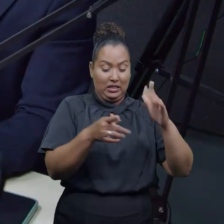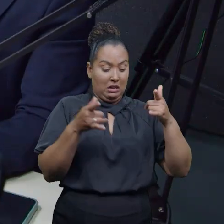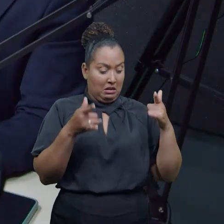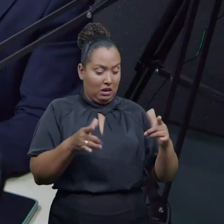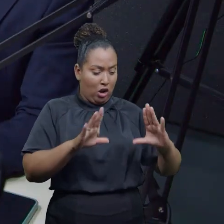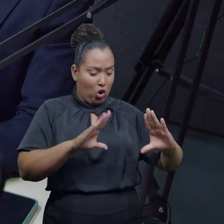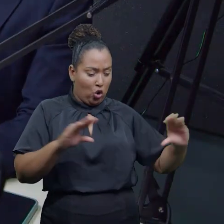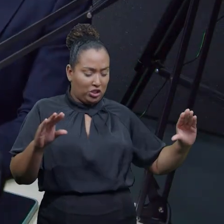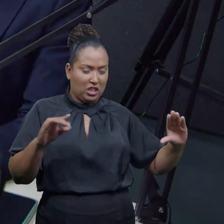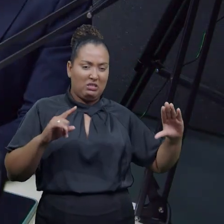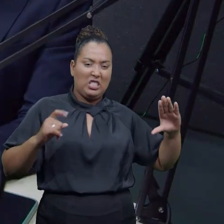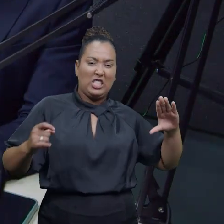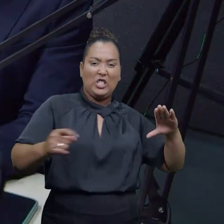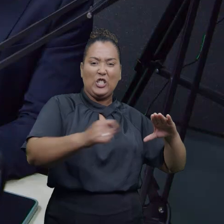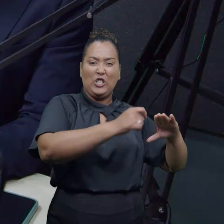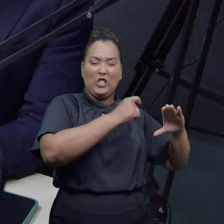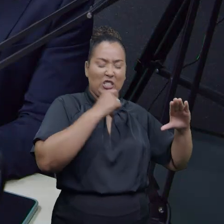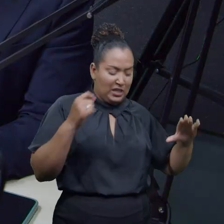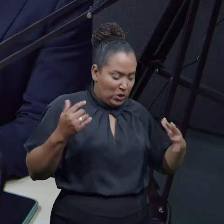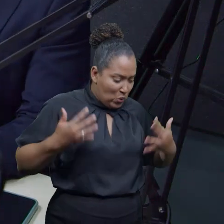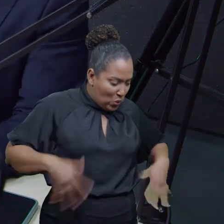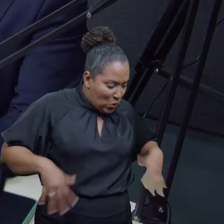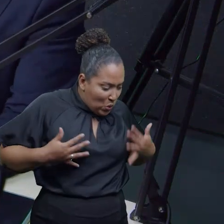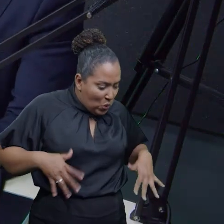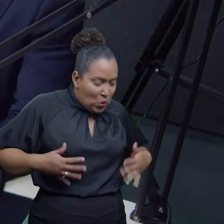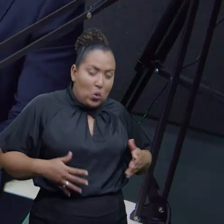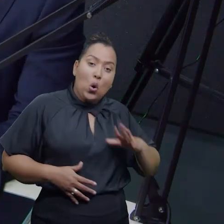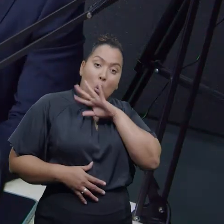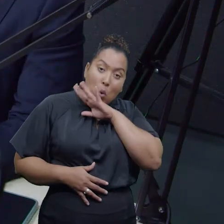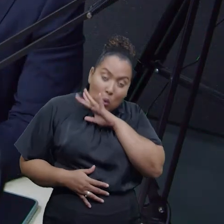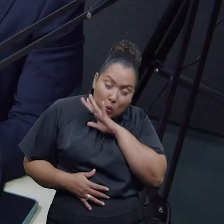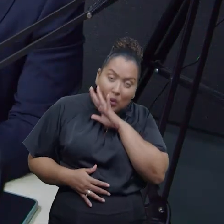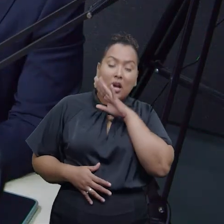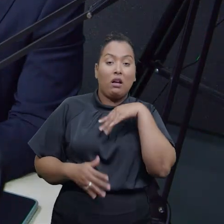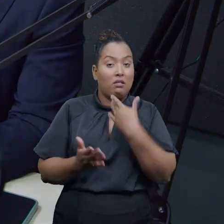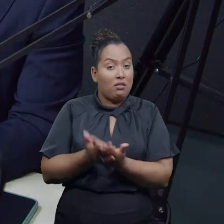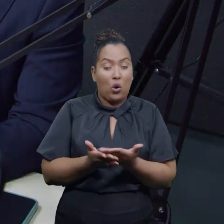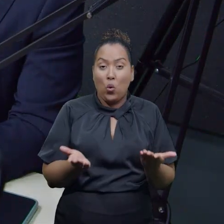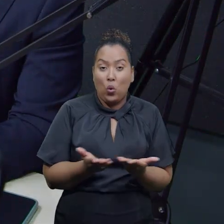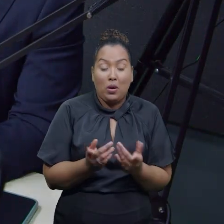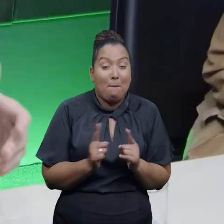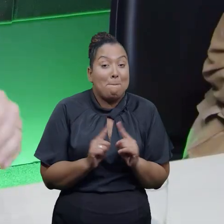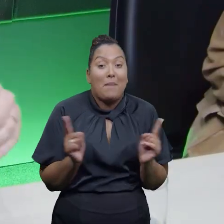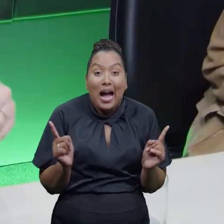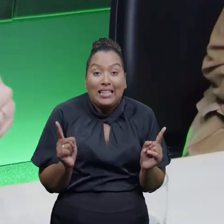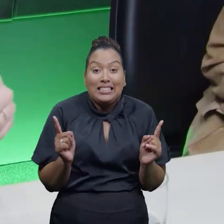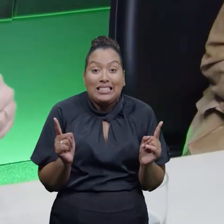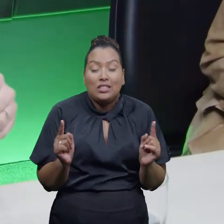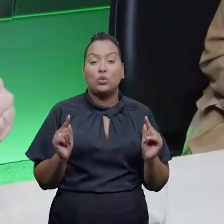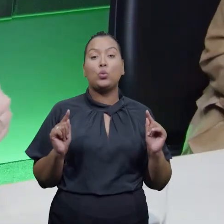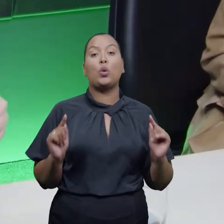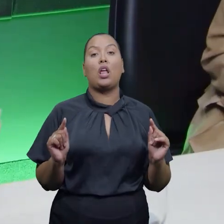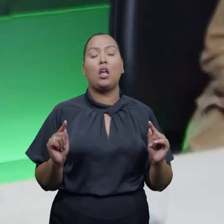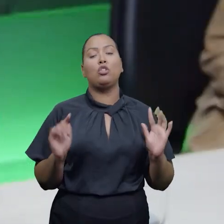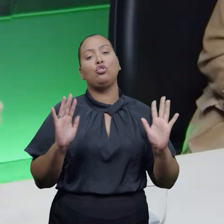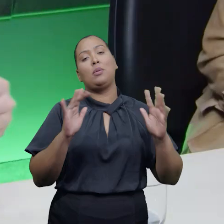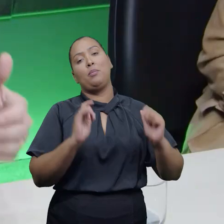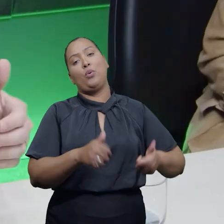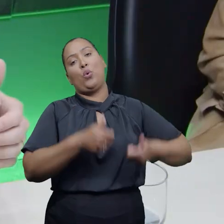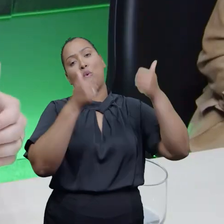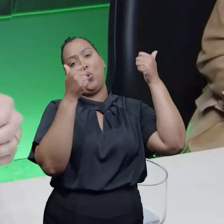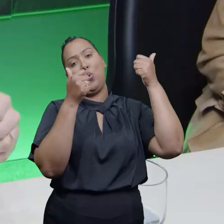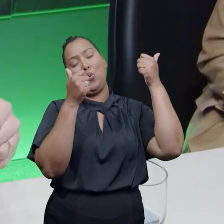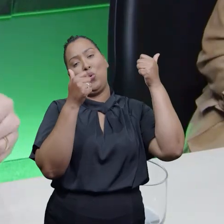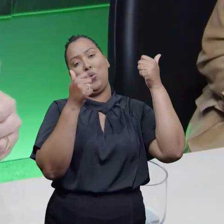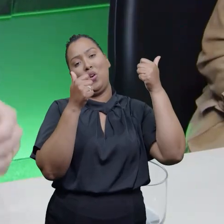com um colchão cheio de percevejo, às vezes aquilo fala, nossa, mas a situação está muito ruim, está ruim ainda mesmo, né? Assim, mas eu acho que